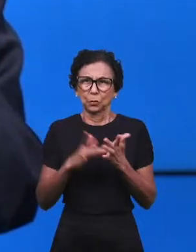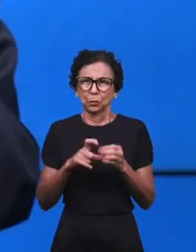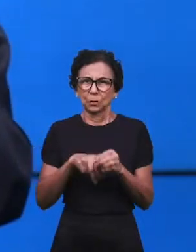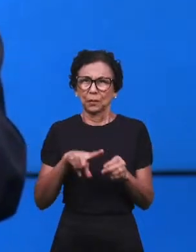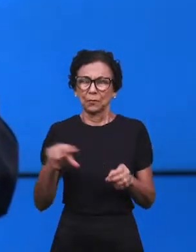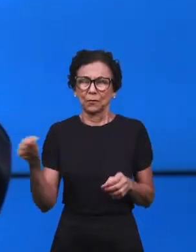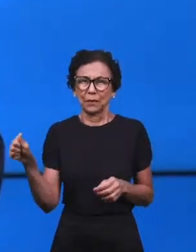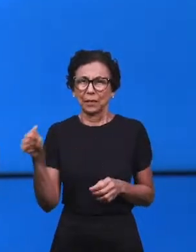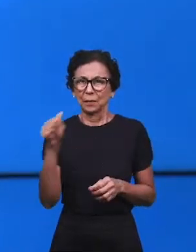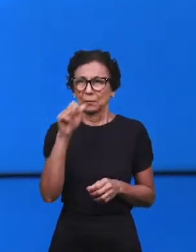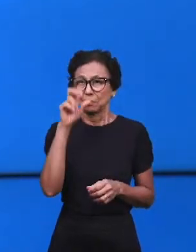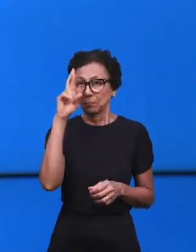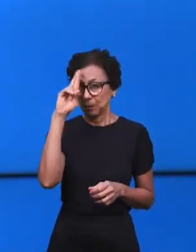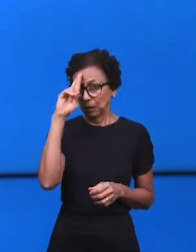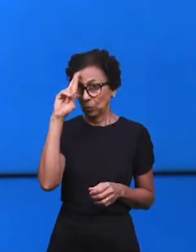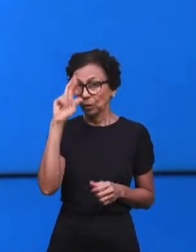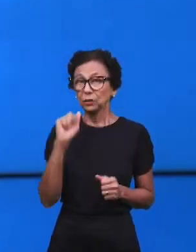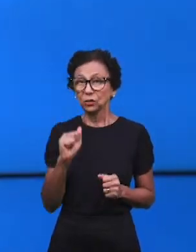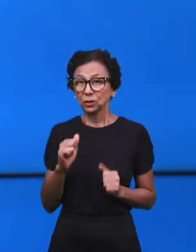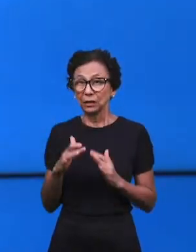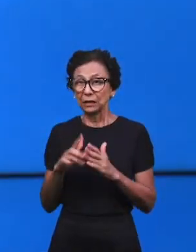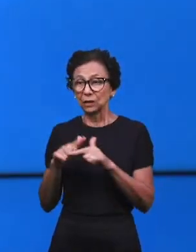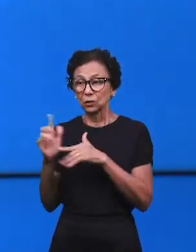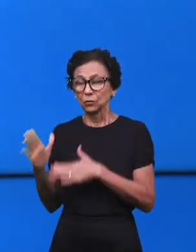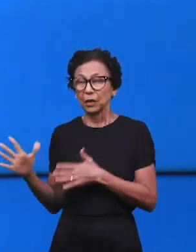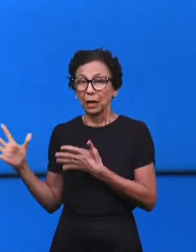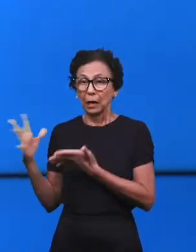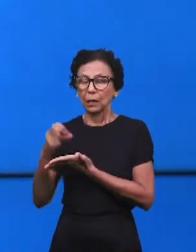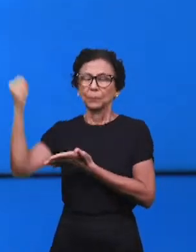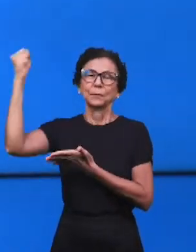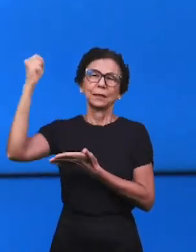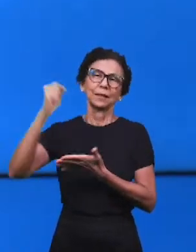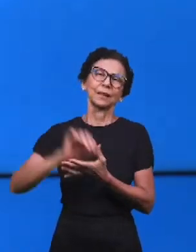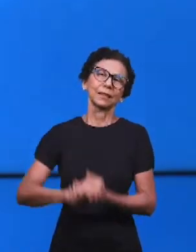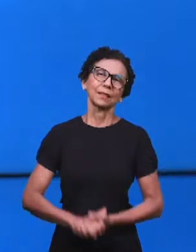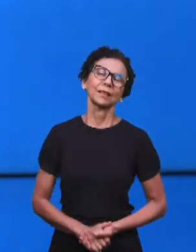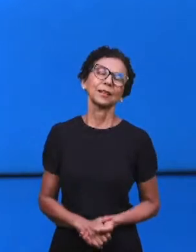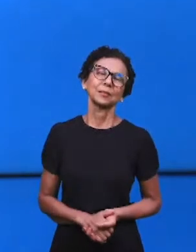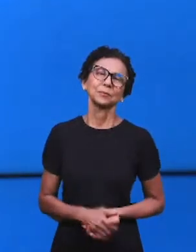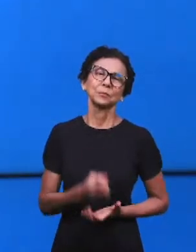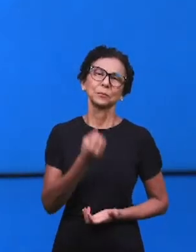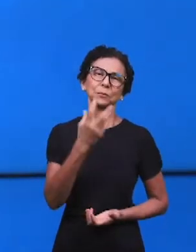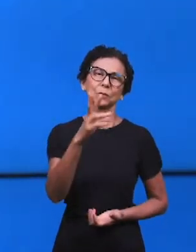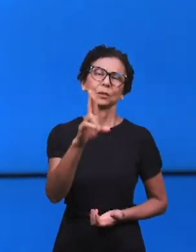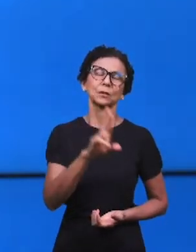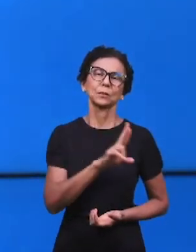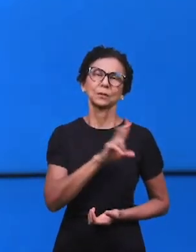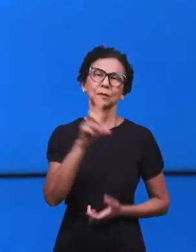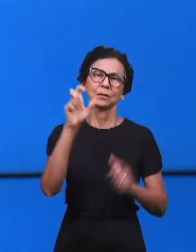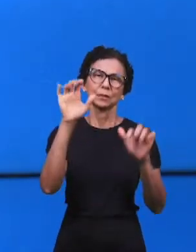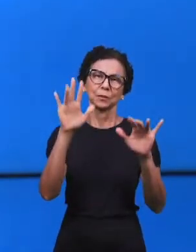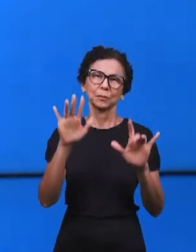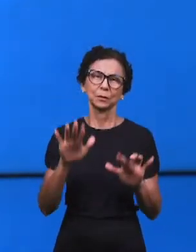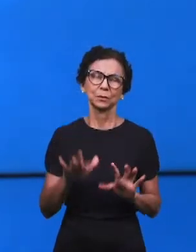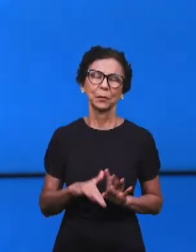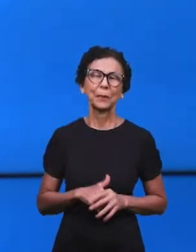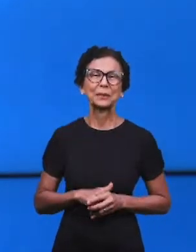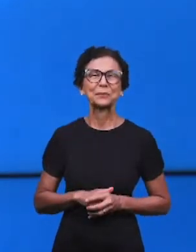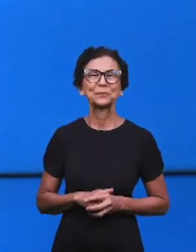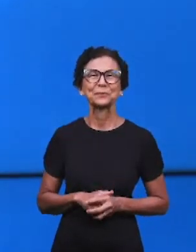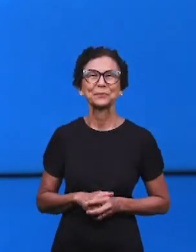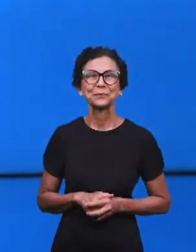mundo estará em trevas, mas a igreja fiel será arrebatada. Muito bem colocado pelas nossas crianças, que Deus abençoe, que